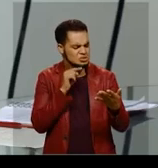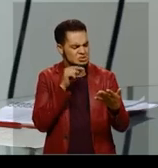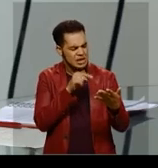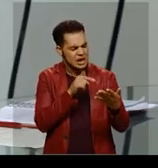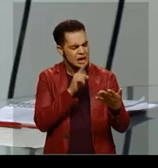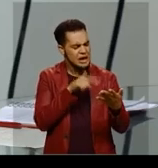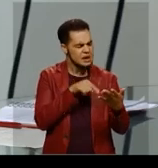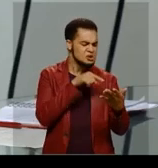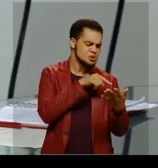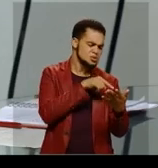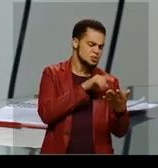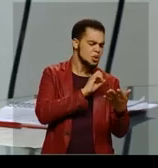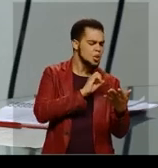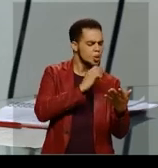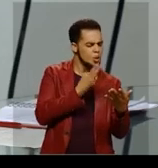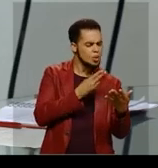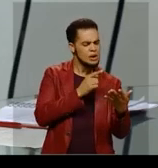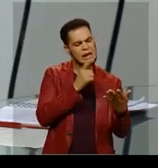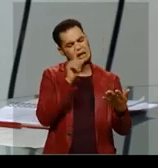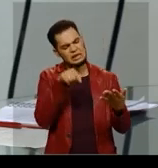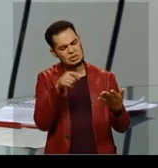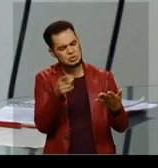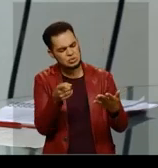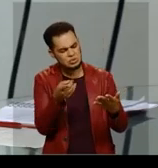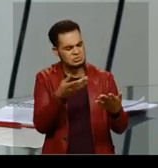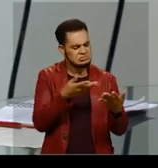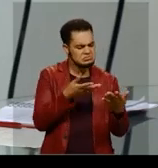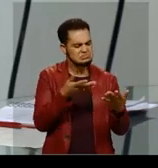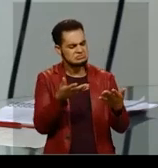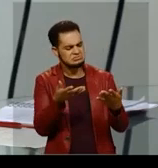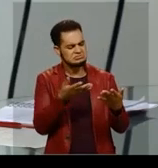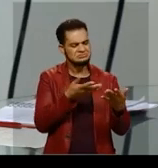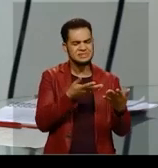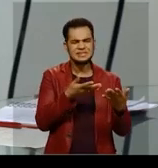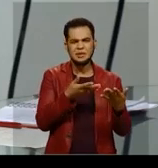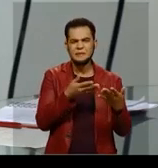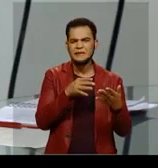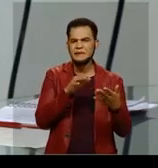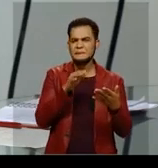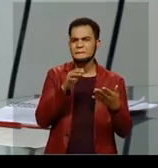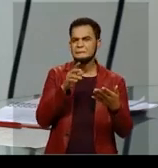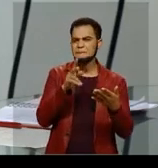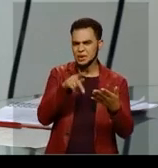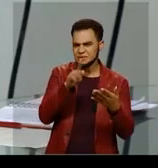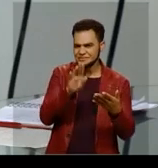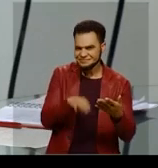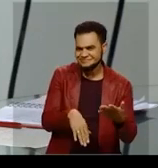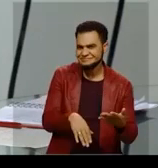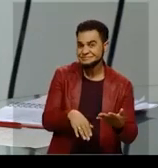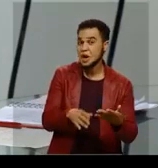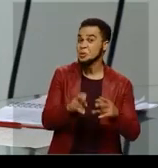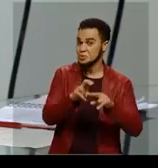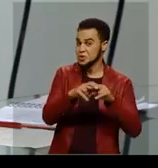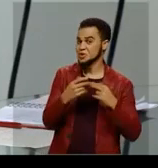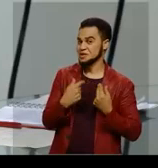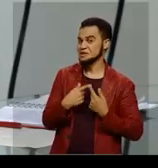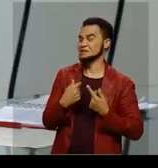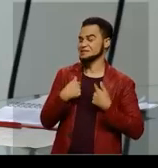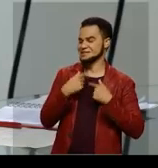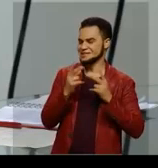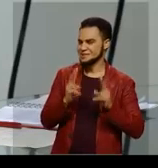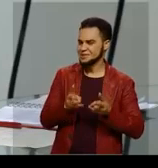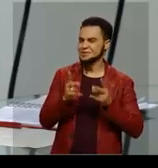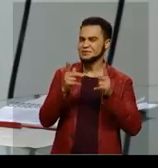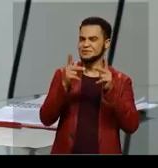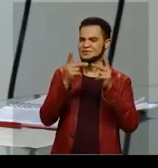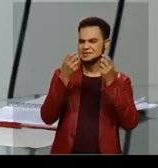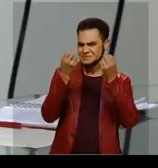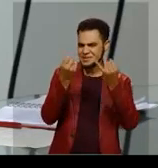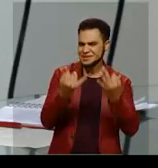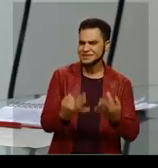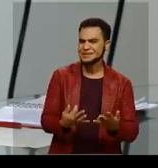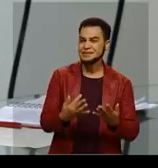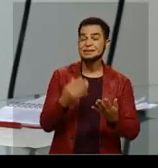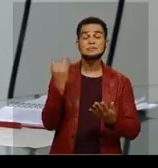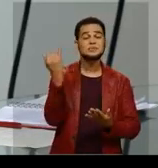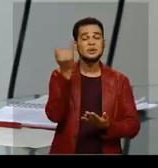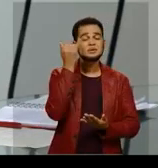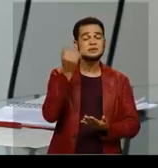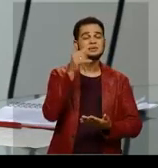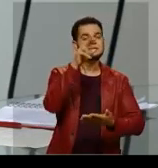muito importante. Então, sempre nós estamos falando aqui a todo momento, eu, o Fernando, né, da